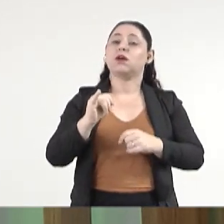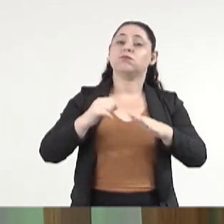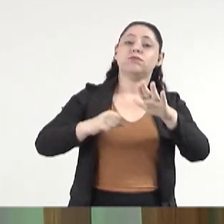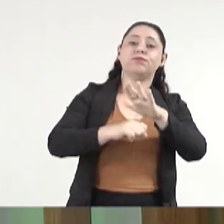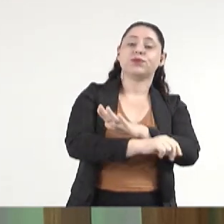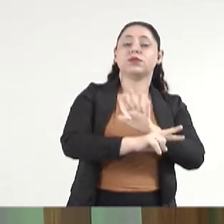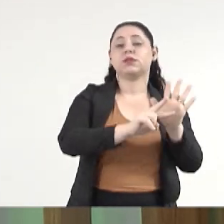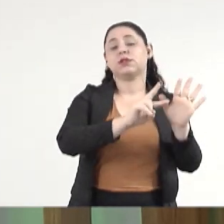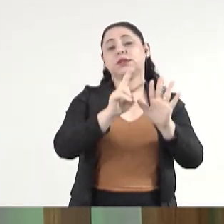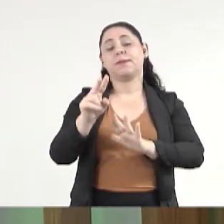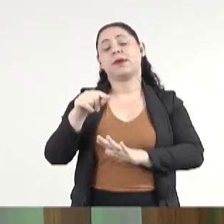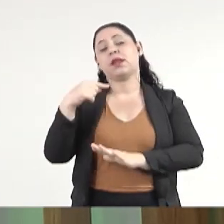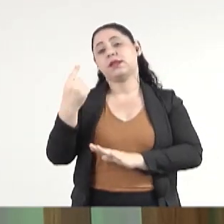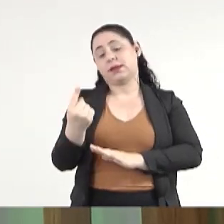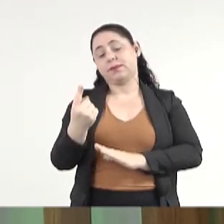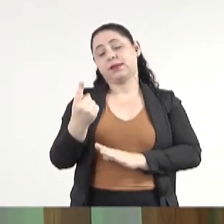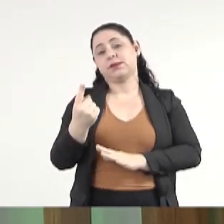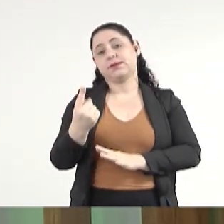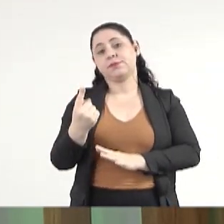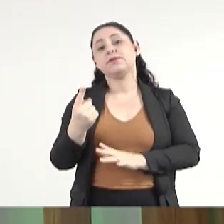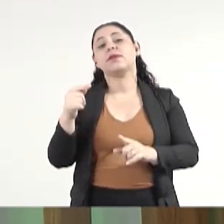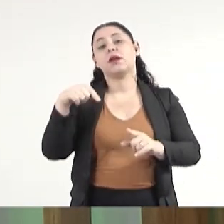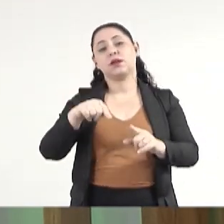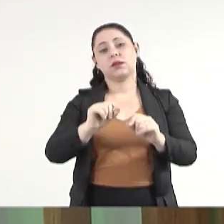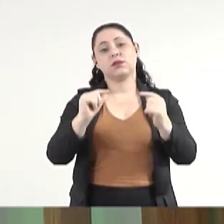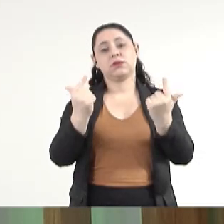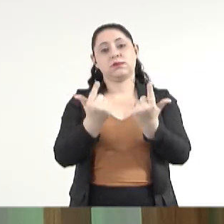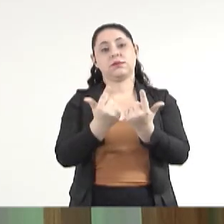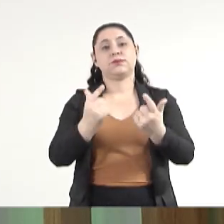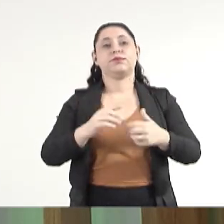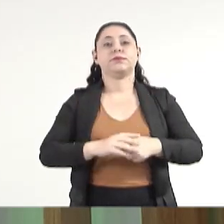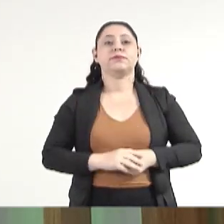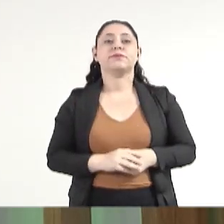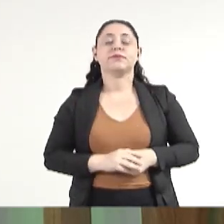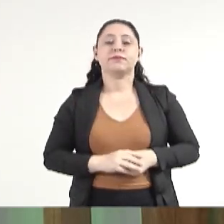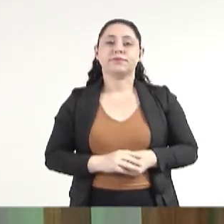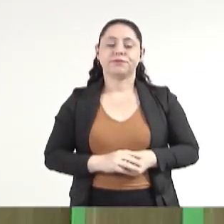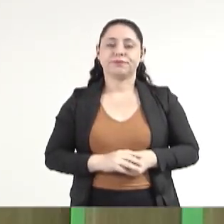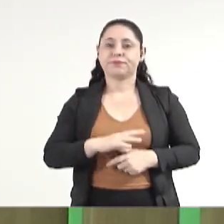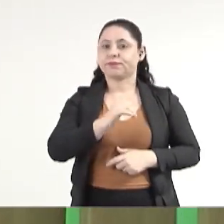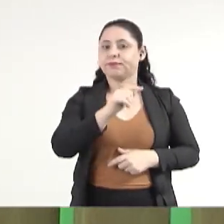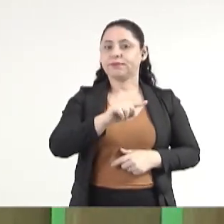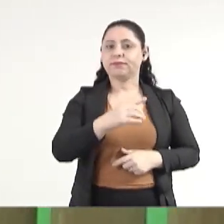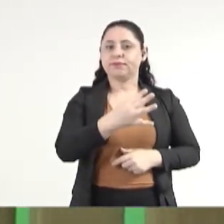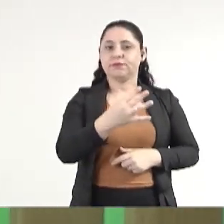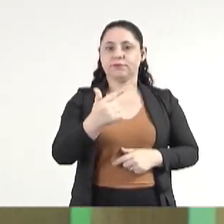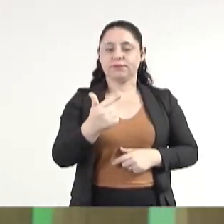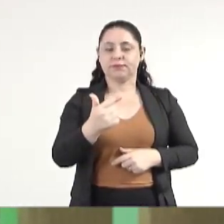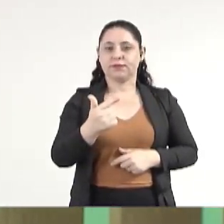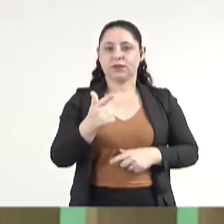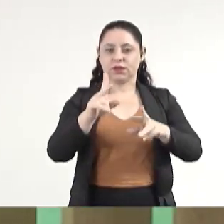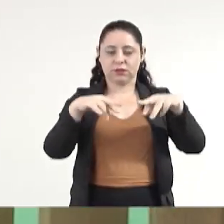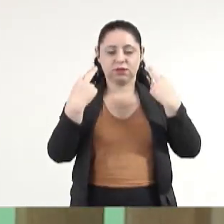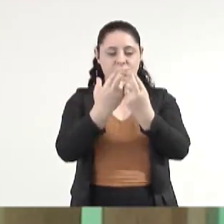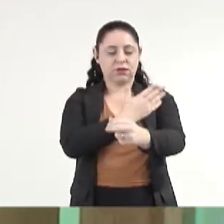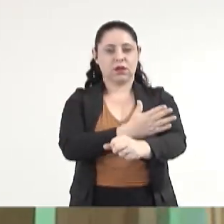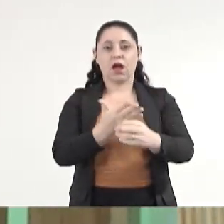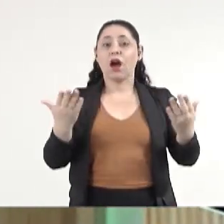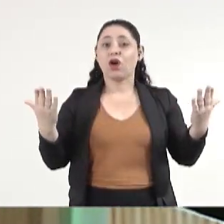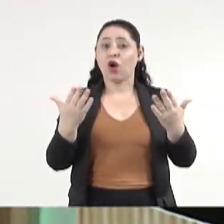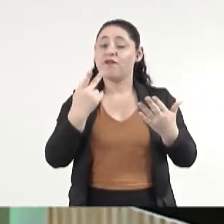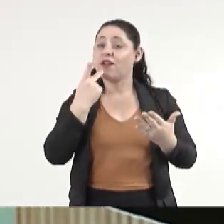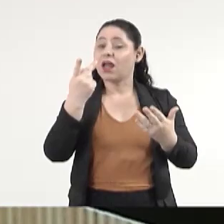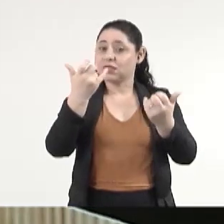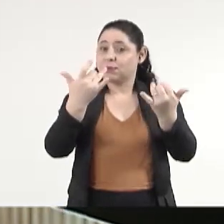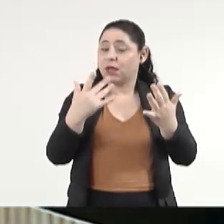incluída na pauta das próximas sessões aqui na Assembleia Legislativa. 11h42, falando em sessões, ordem do dia, vamos